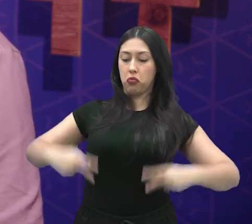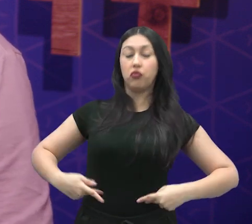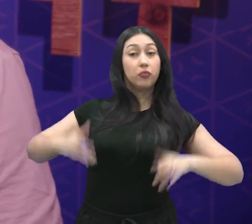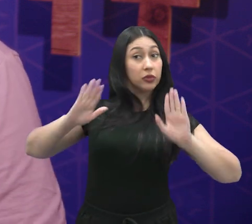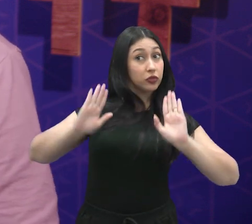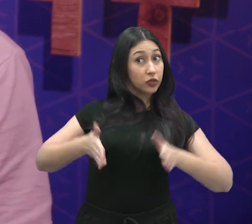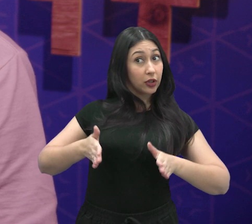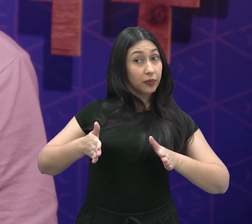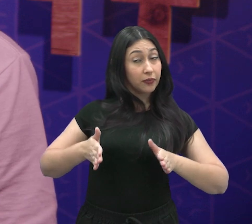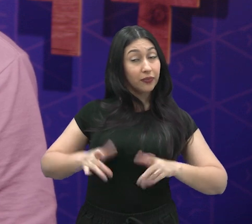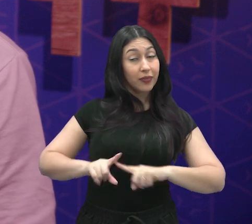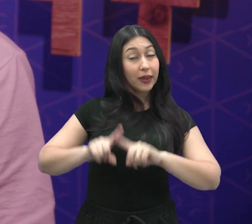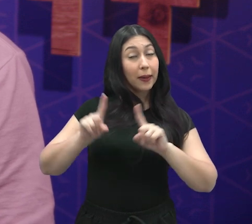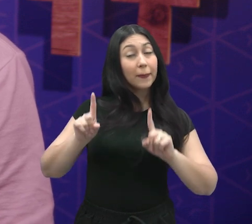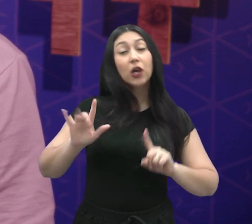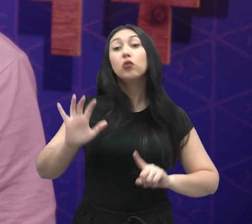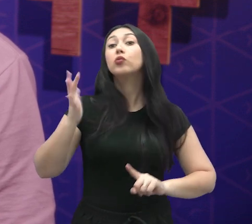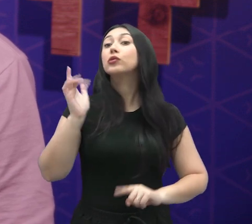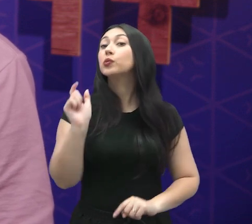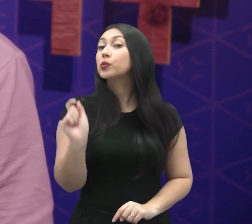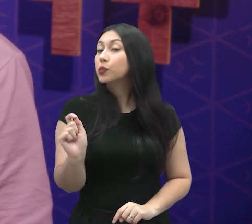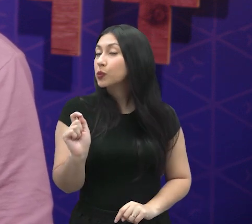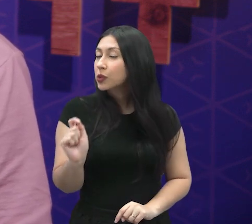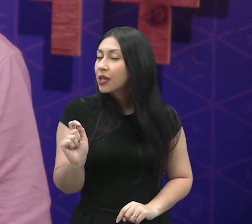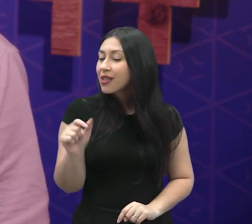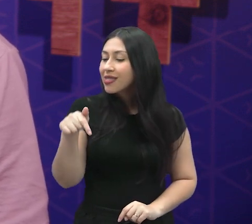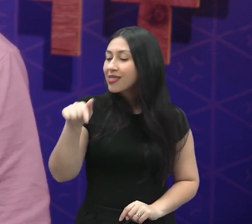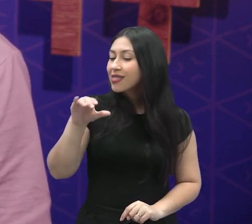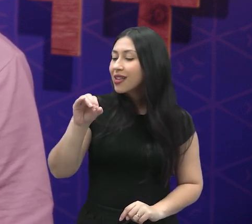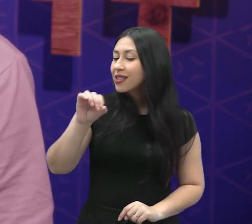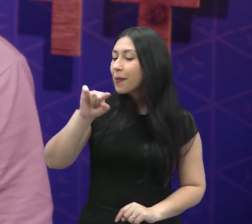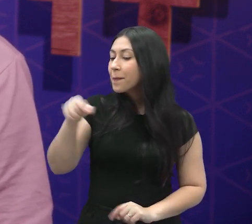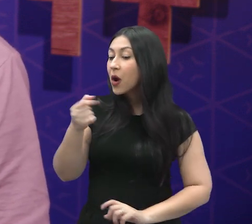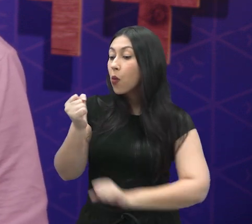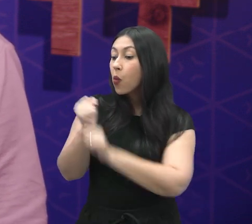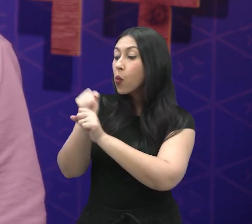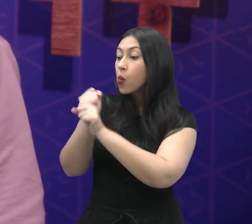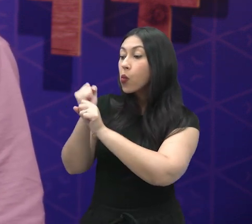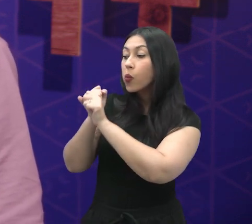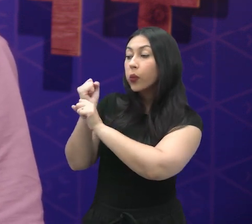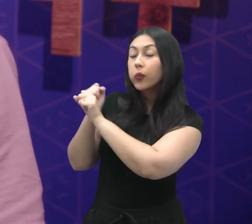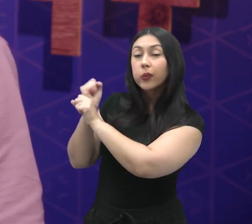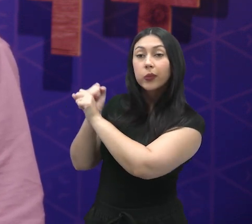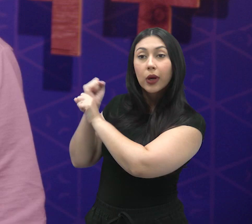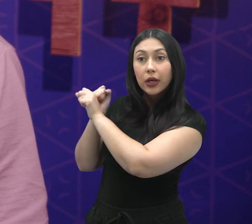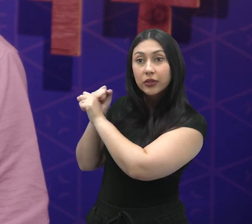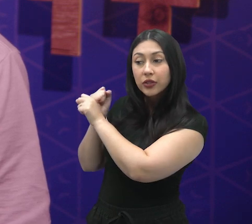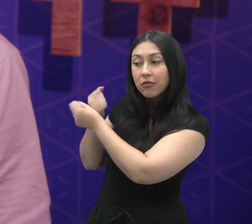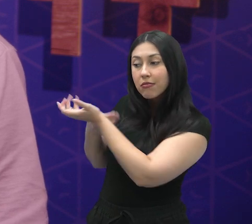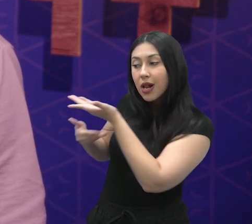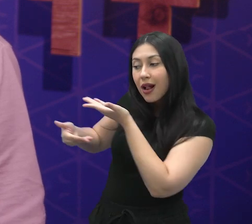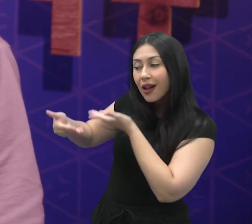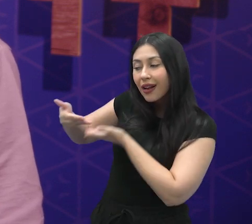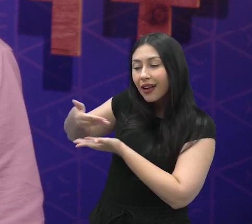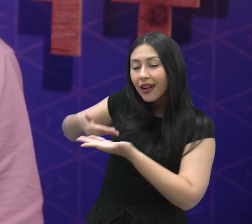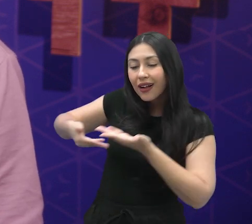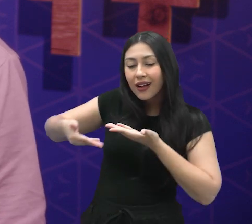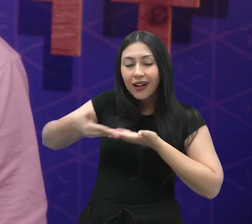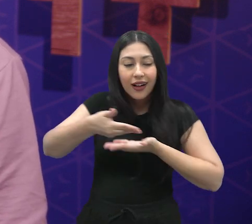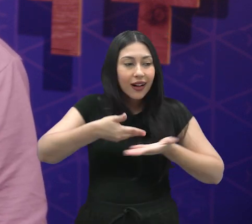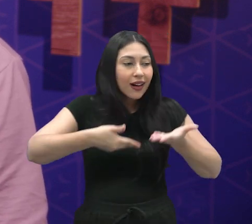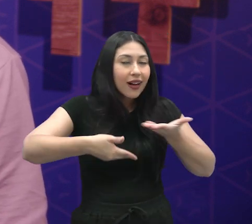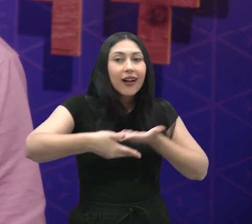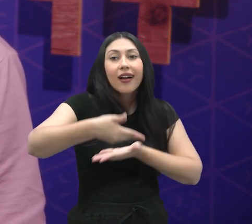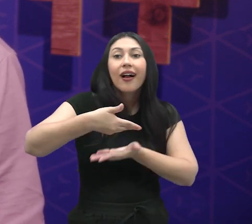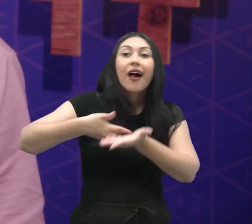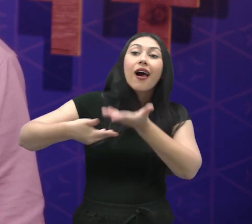sapiens. Né? E o que acontece é que 70 mil anos atrás a gente começou a viver mais coletivamente e